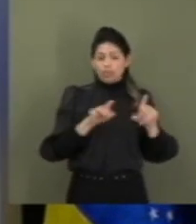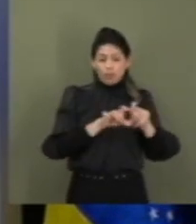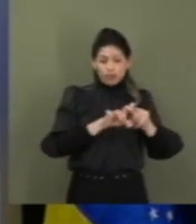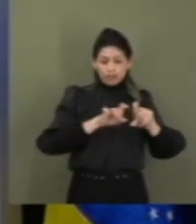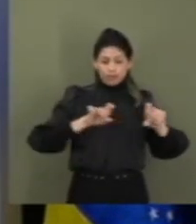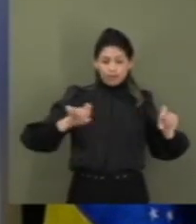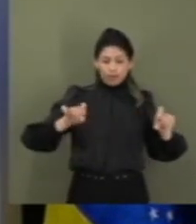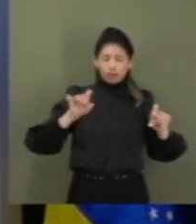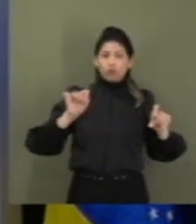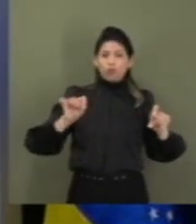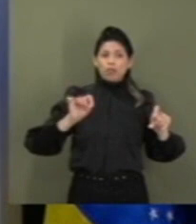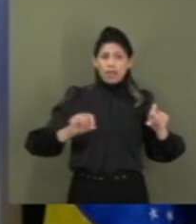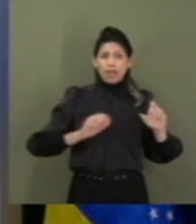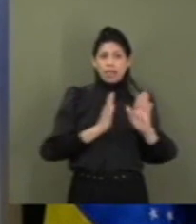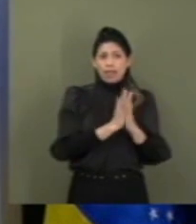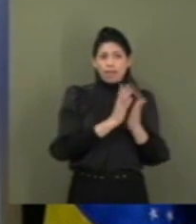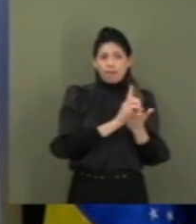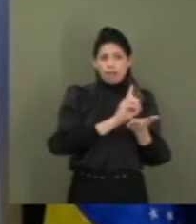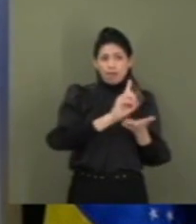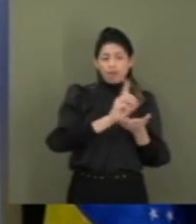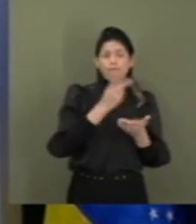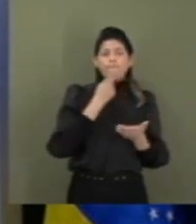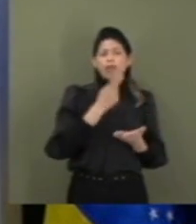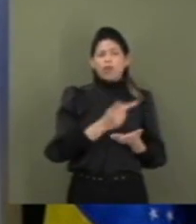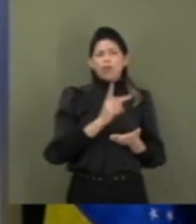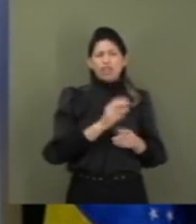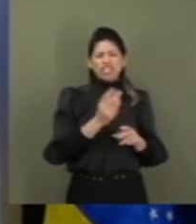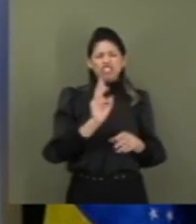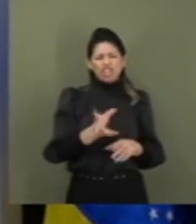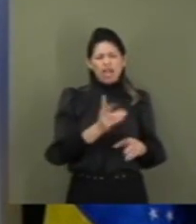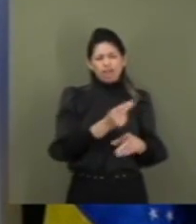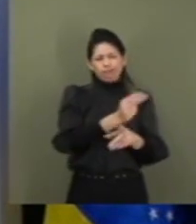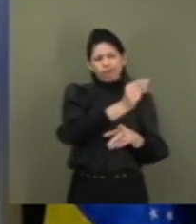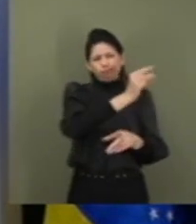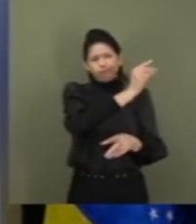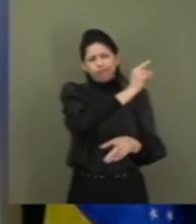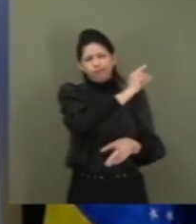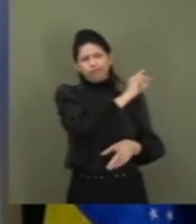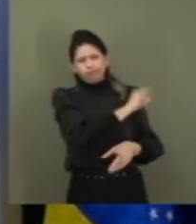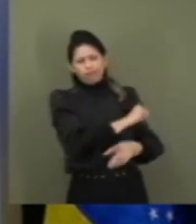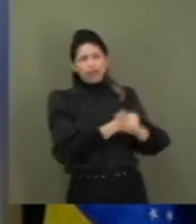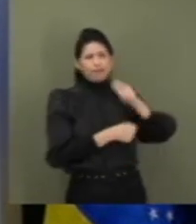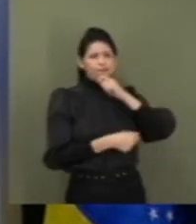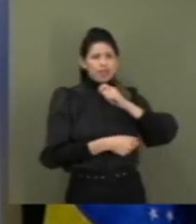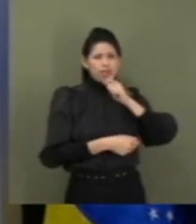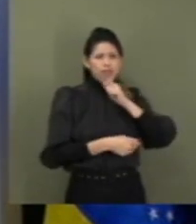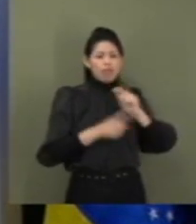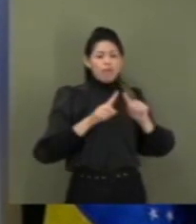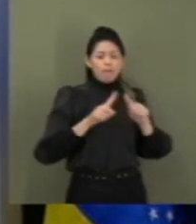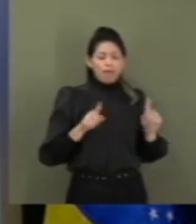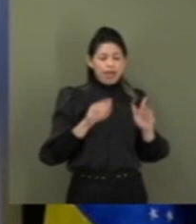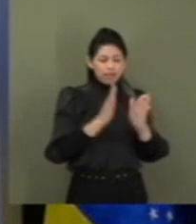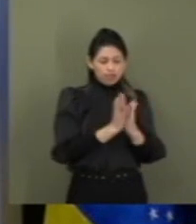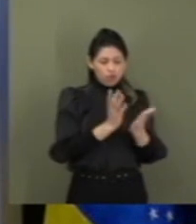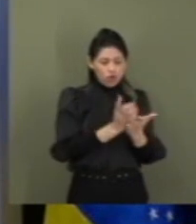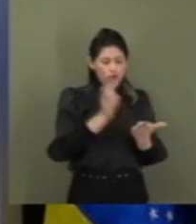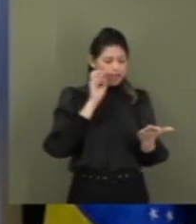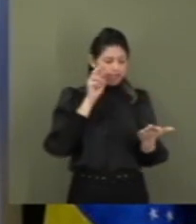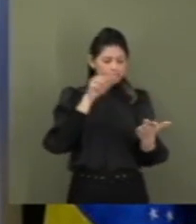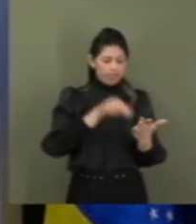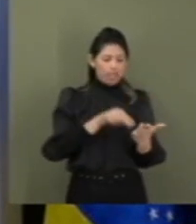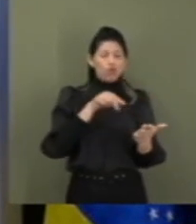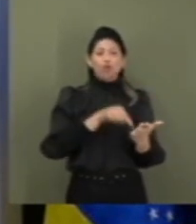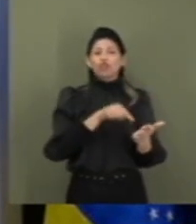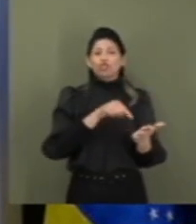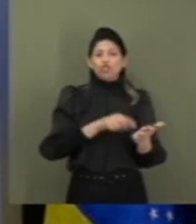para a realidade atual do Brasil. Continua ainda a escalada de arbitrariedades do